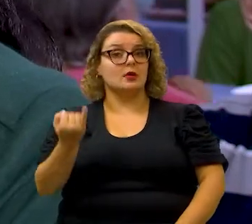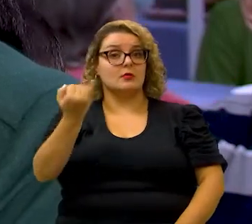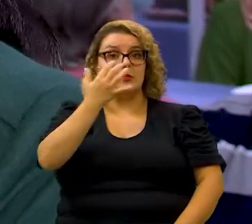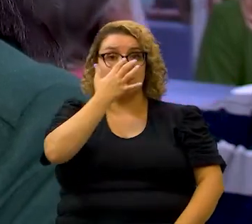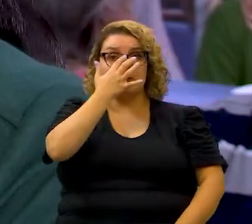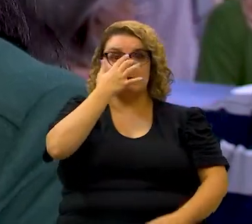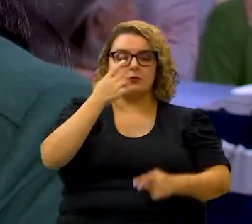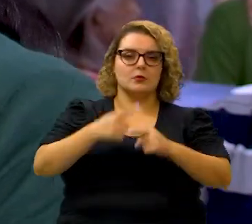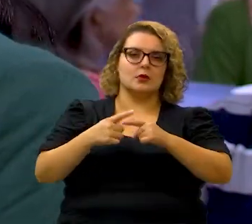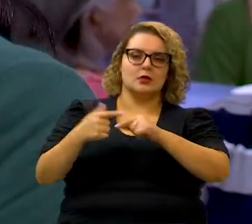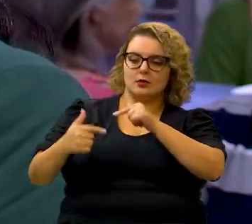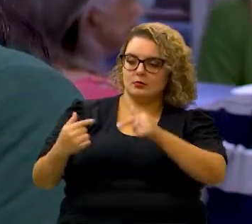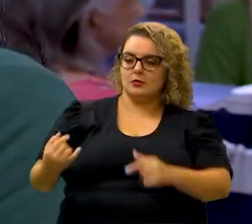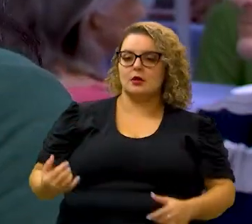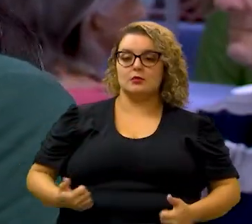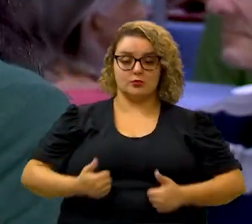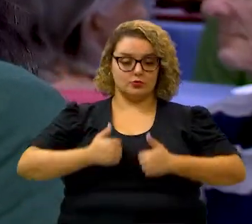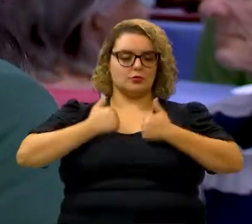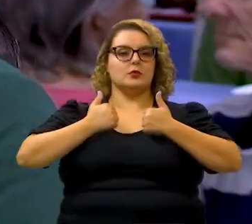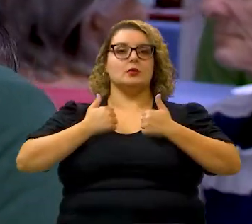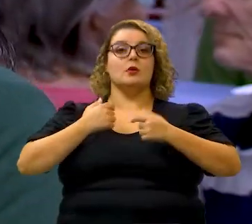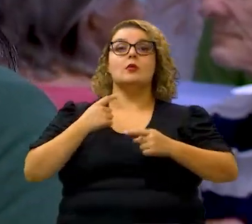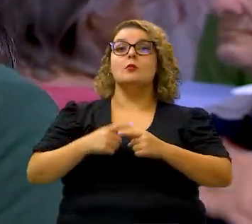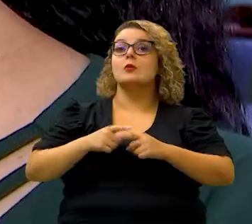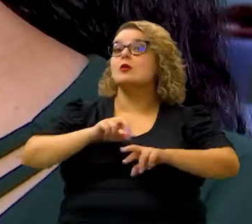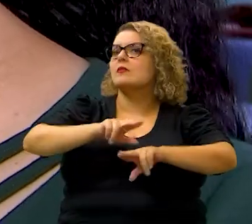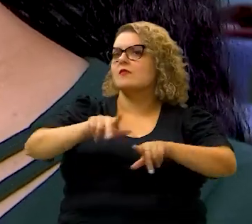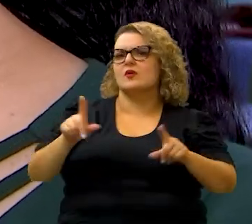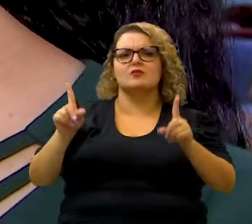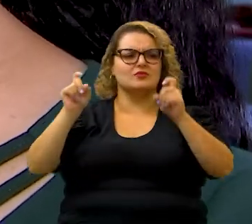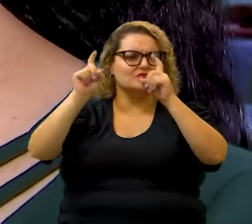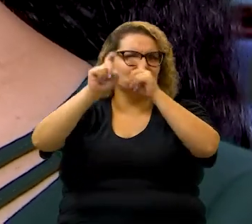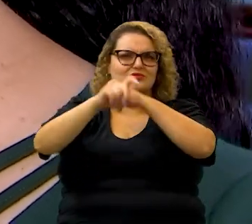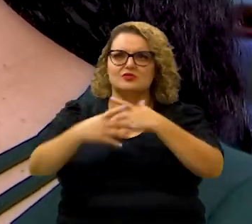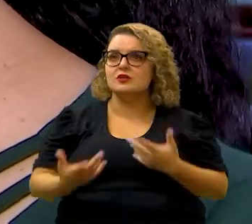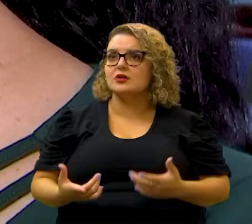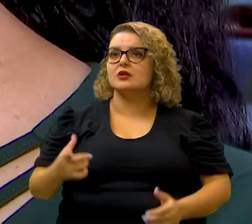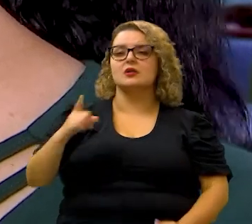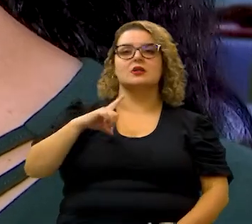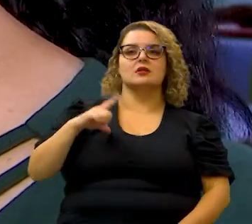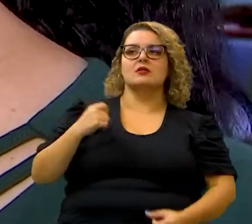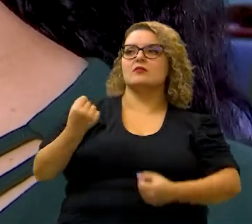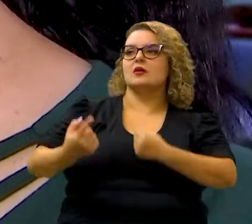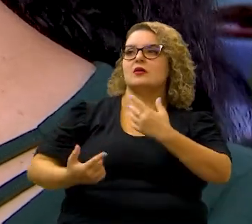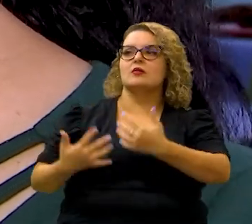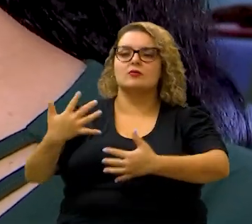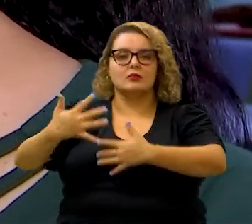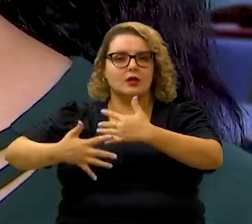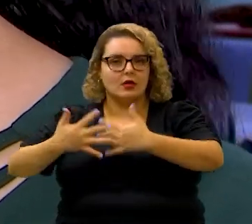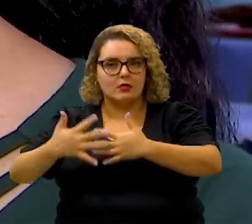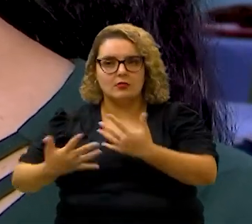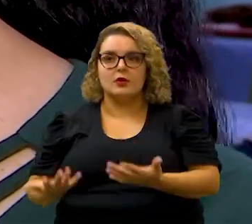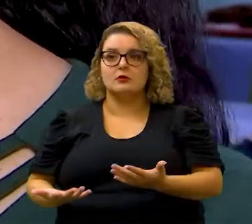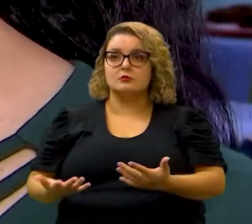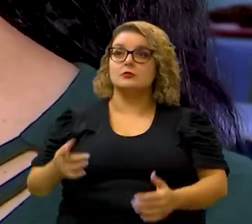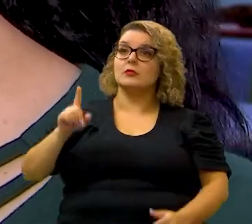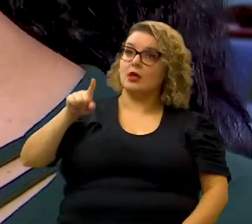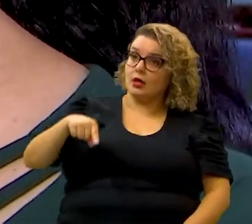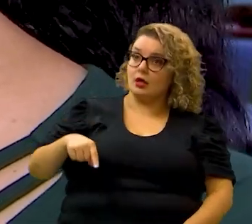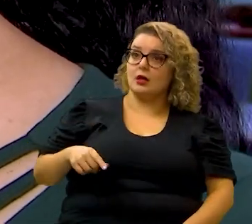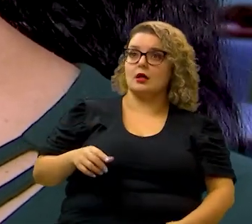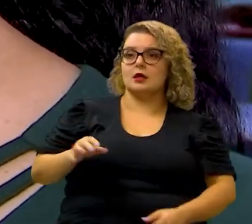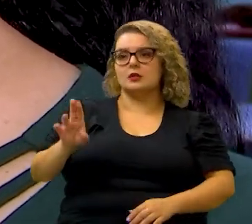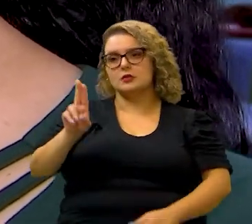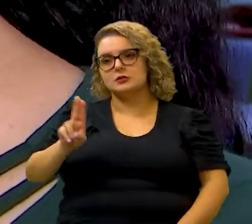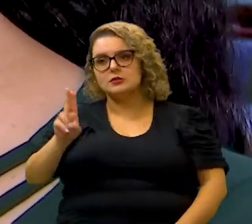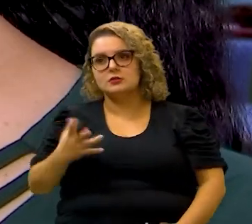né? Isso é muito importante, porque aí trabalhar a autoestima também, porque muitos têm muita dificuldade, porque teve algum comprometimento e